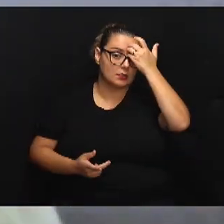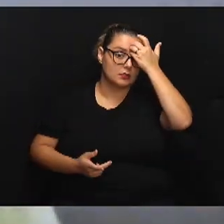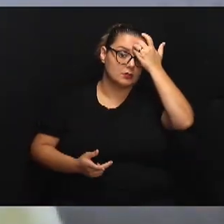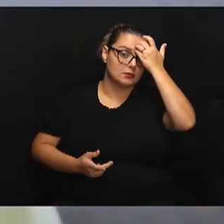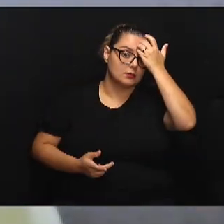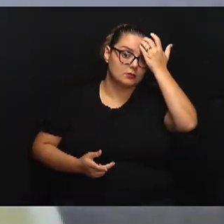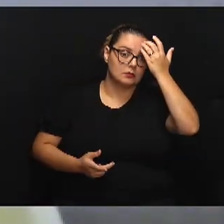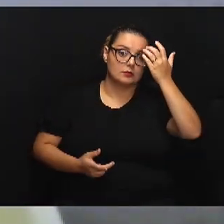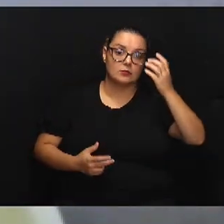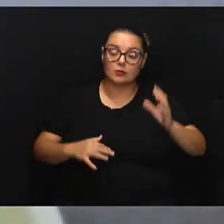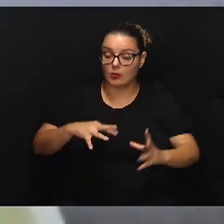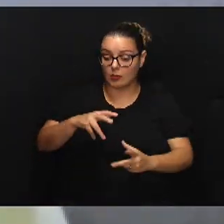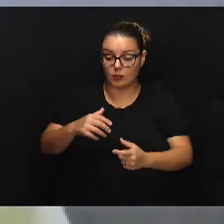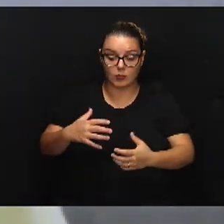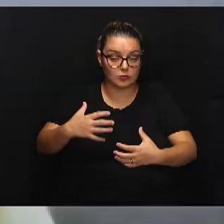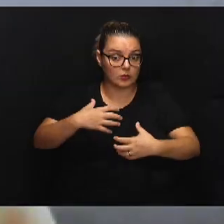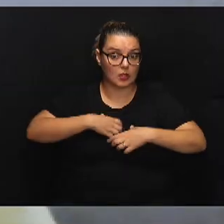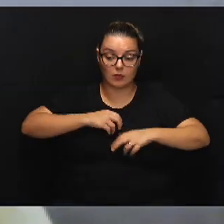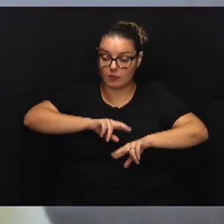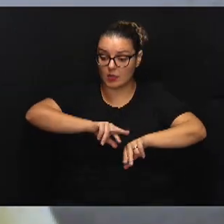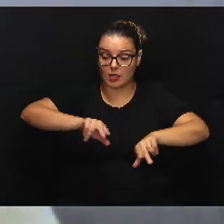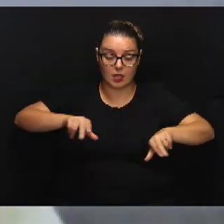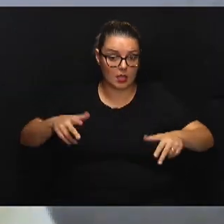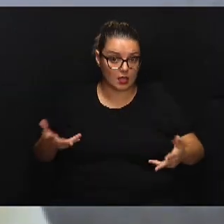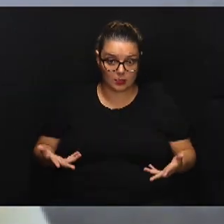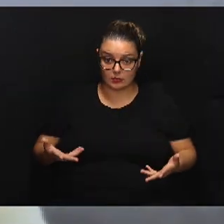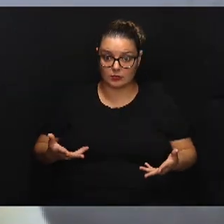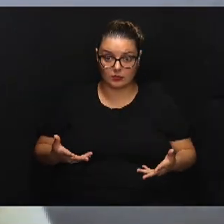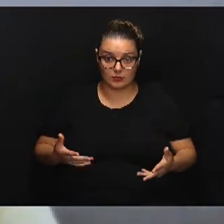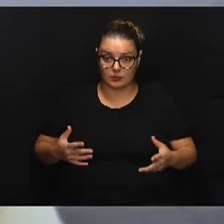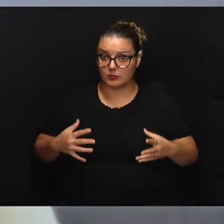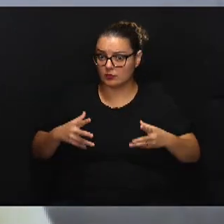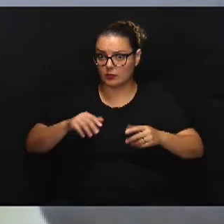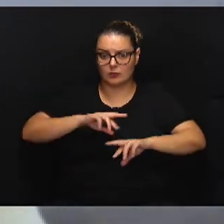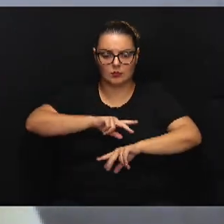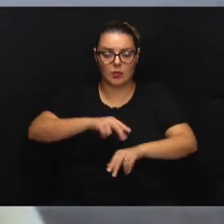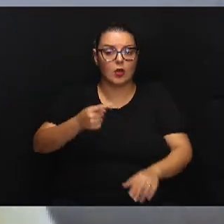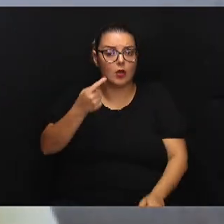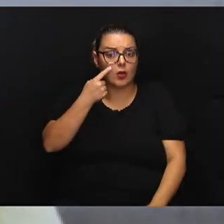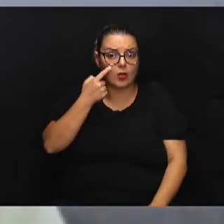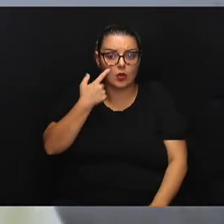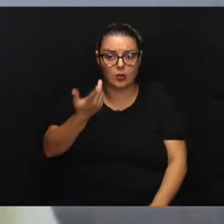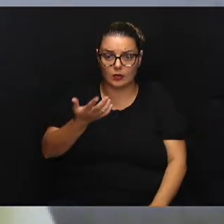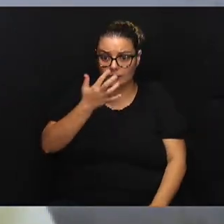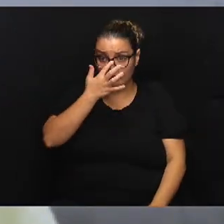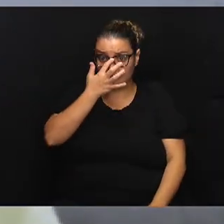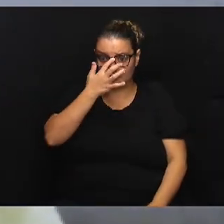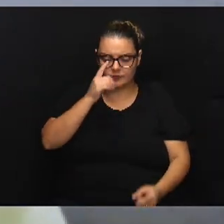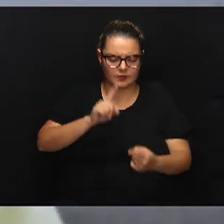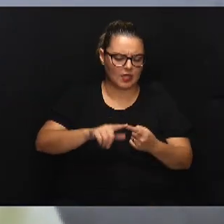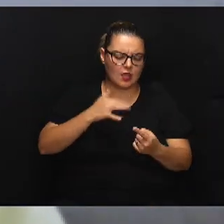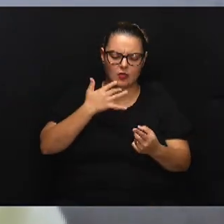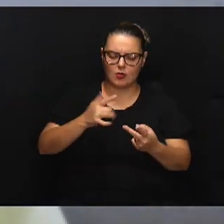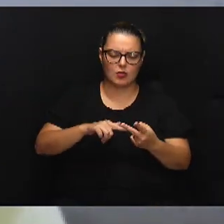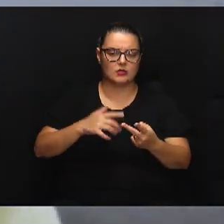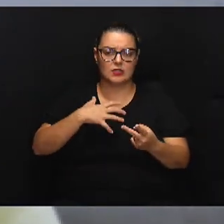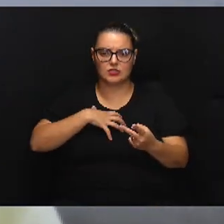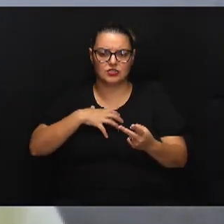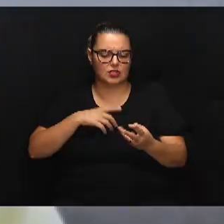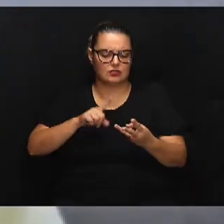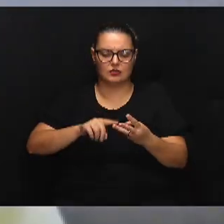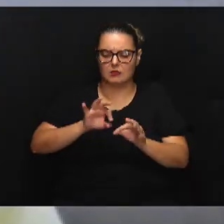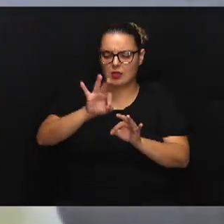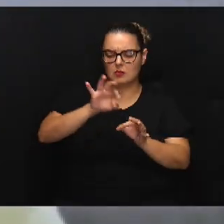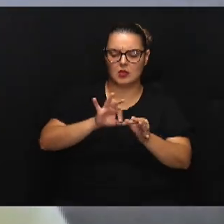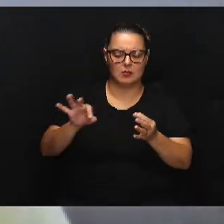mundo é sensorial. O mundo é totalmente sensorial. Olha bem, o mundo tem cores, tem formas, tem tamanhos,